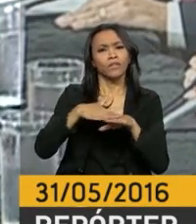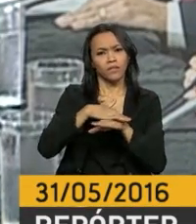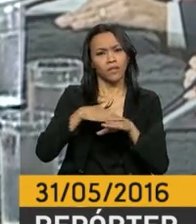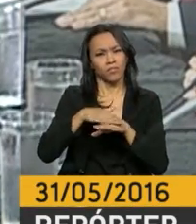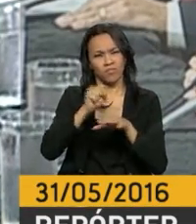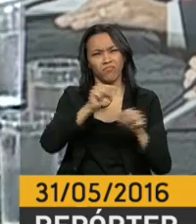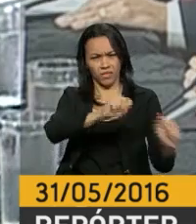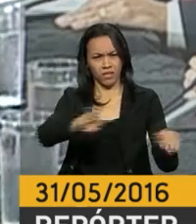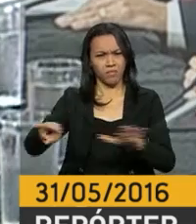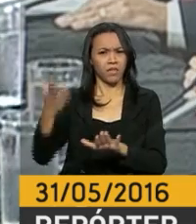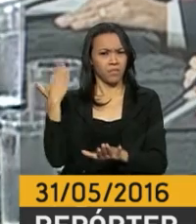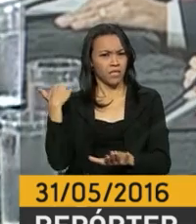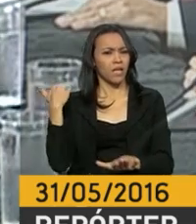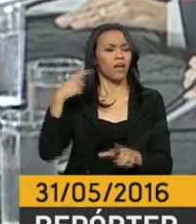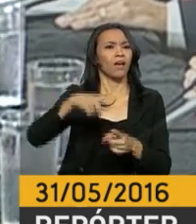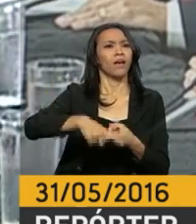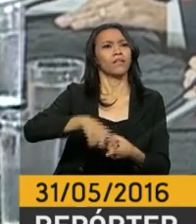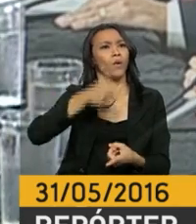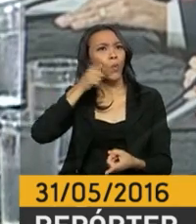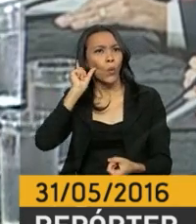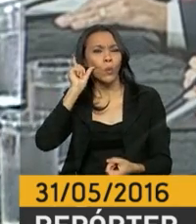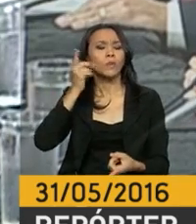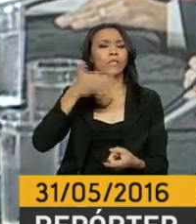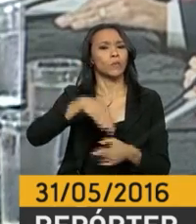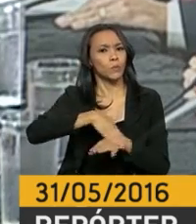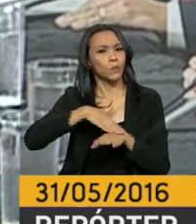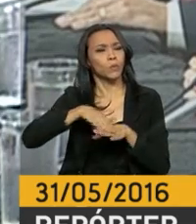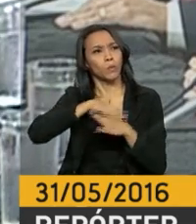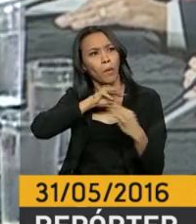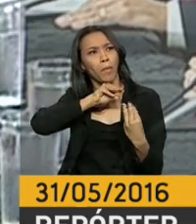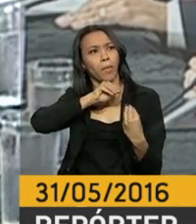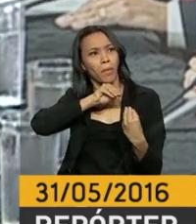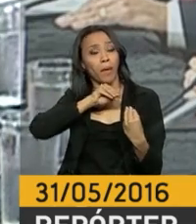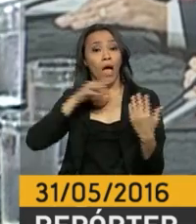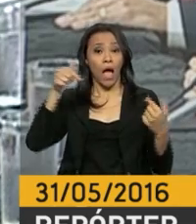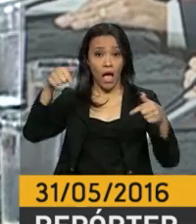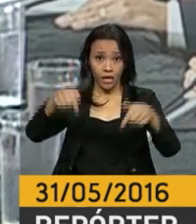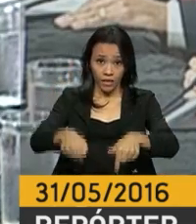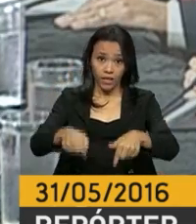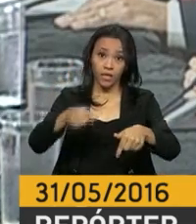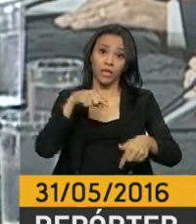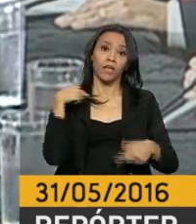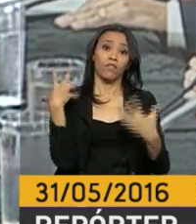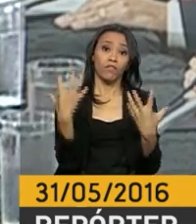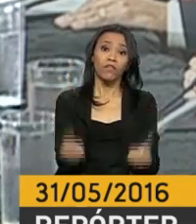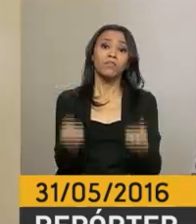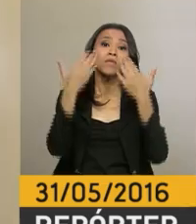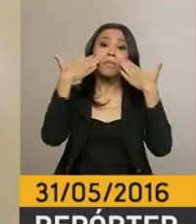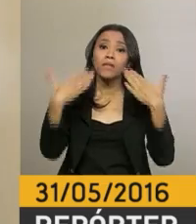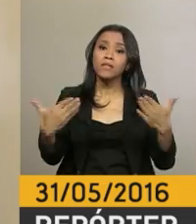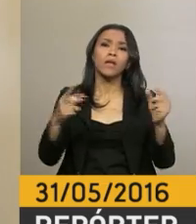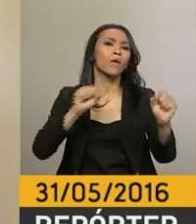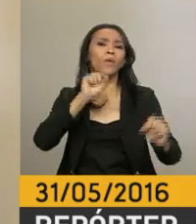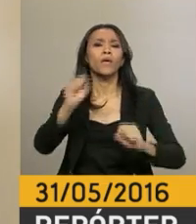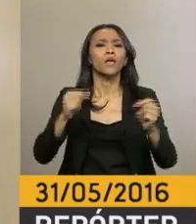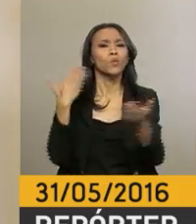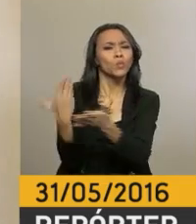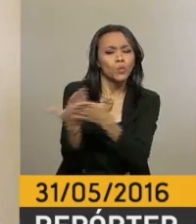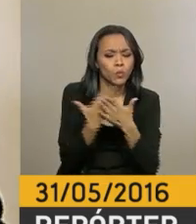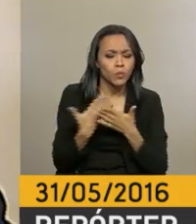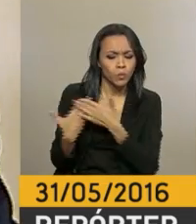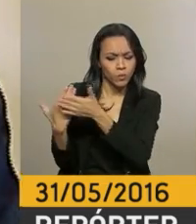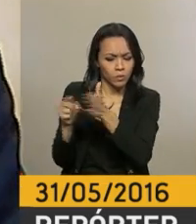semana passada, no fim de semana, ontem, nós vamos apresentar aqui um estudo, e esse